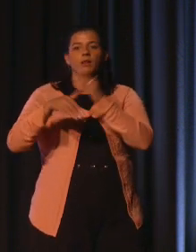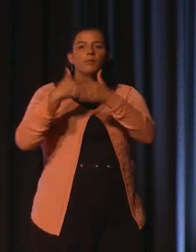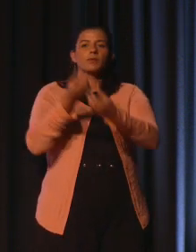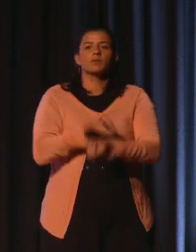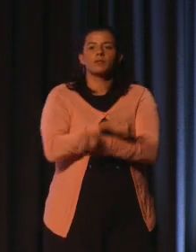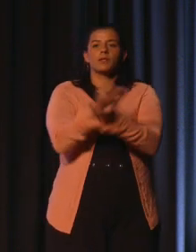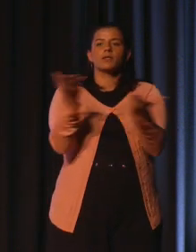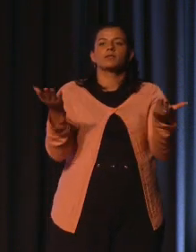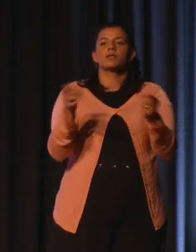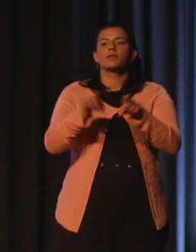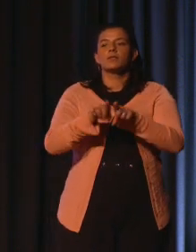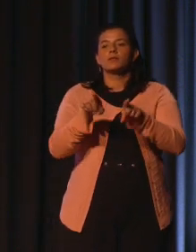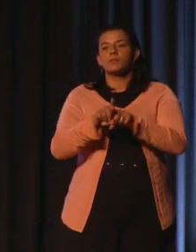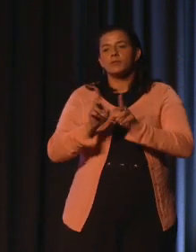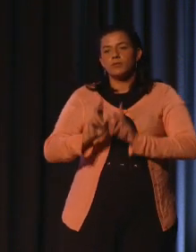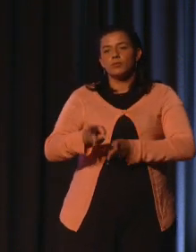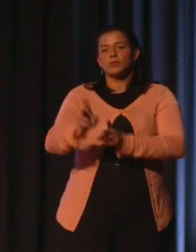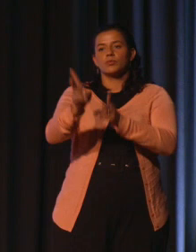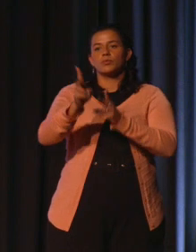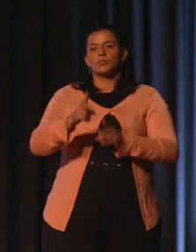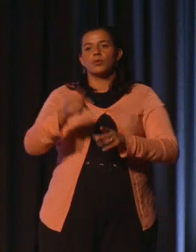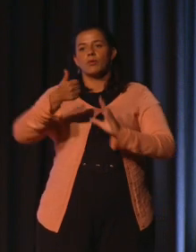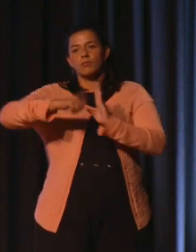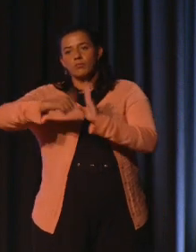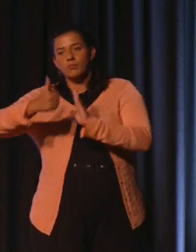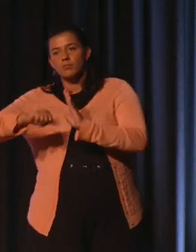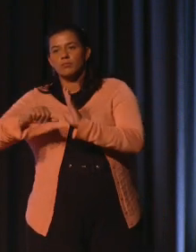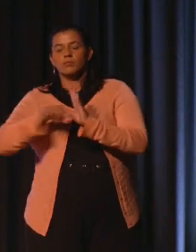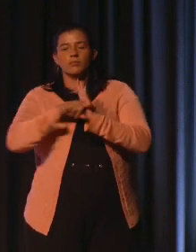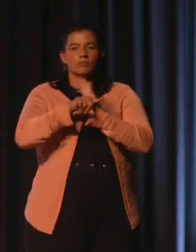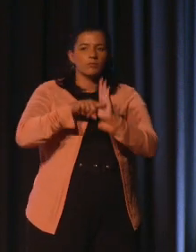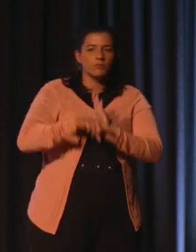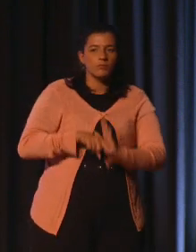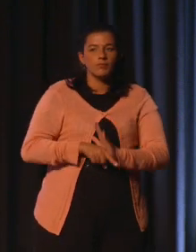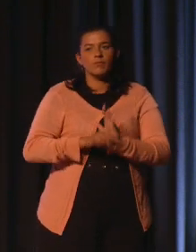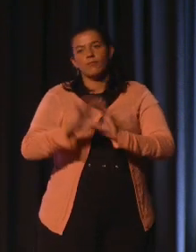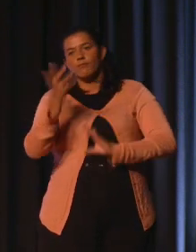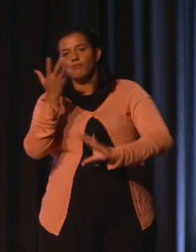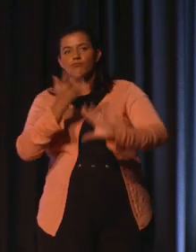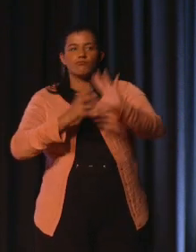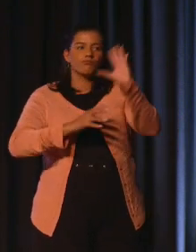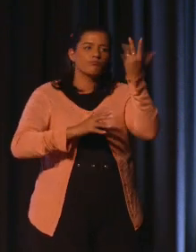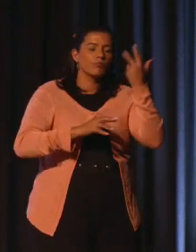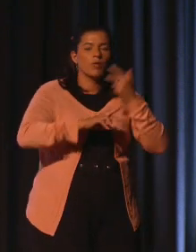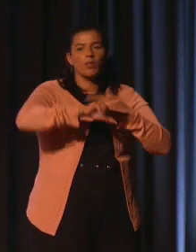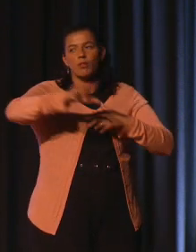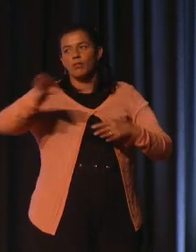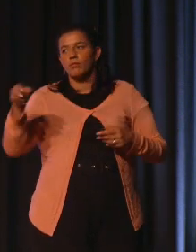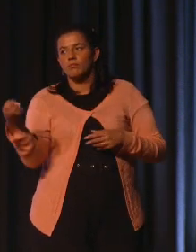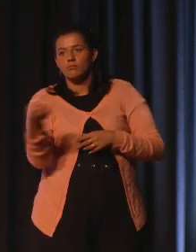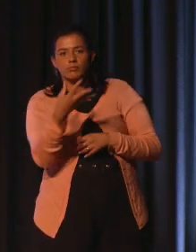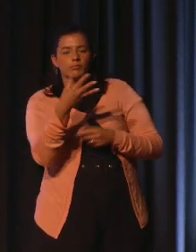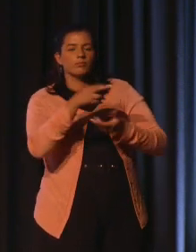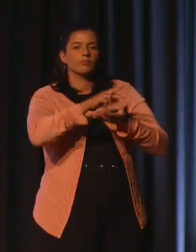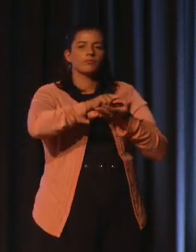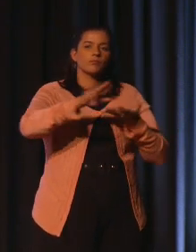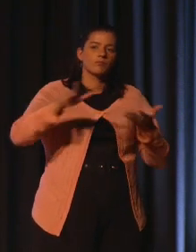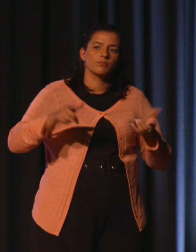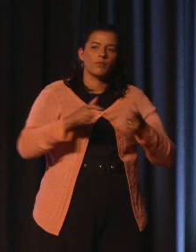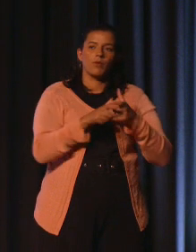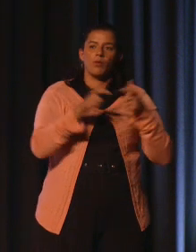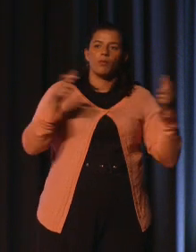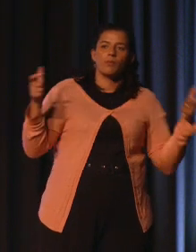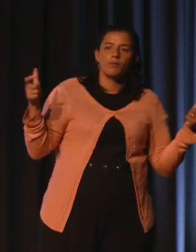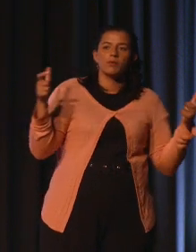lançados, a gente precisa continuar fazendo o monitoramento, né, de incidência de novas reações adversas ou aumento